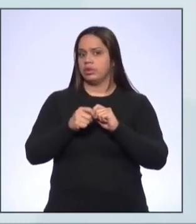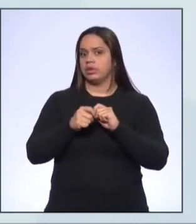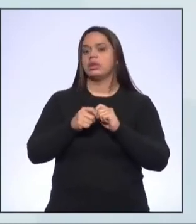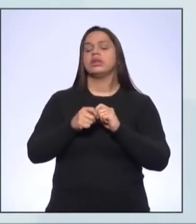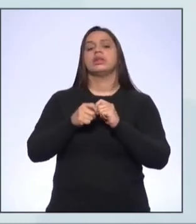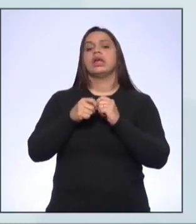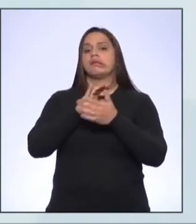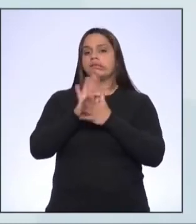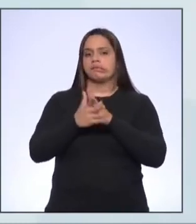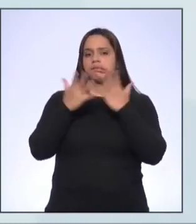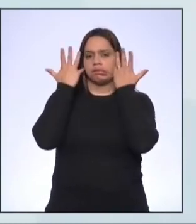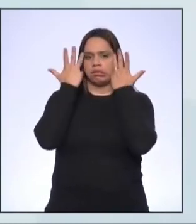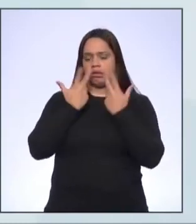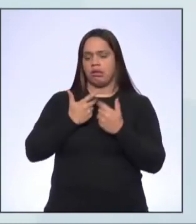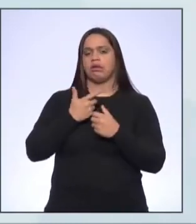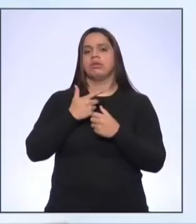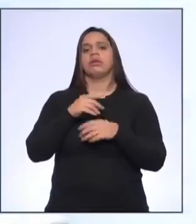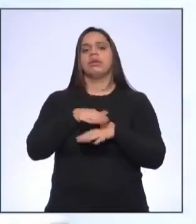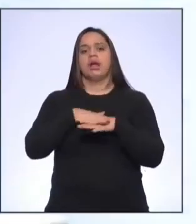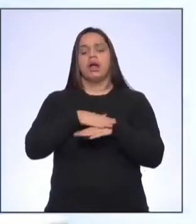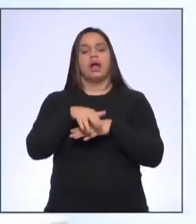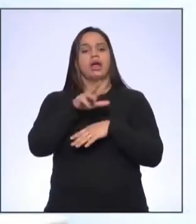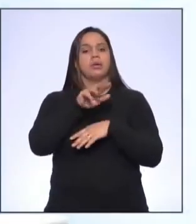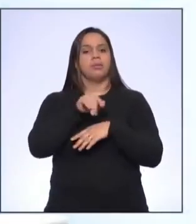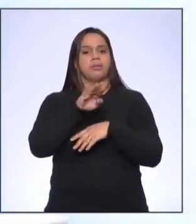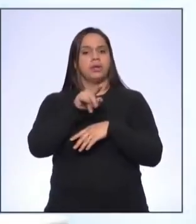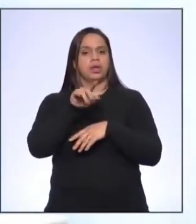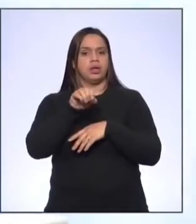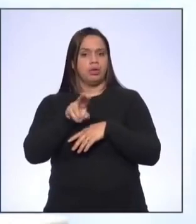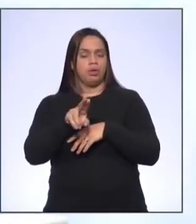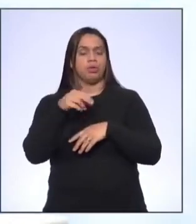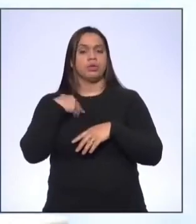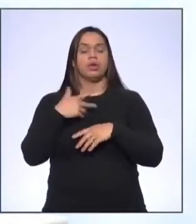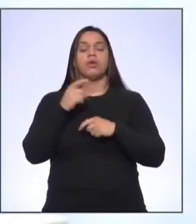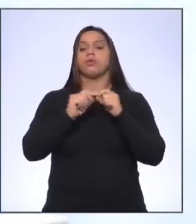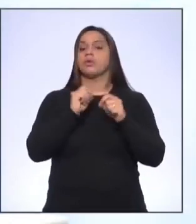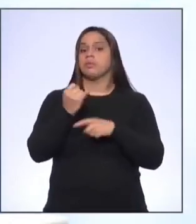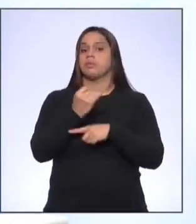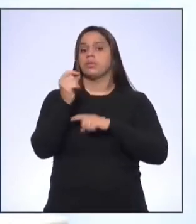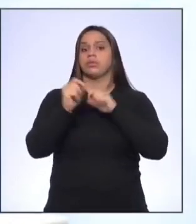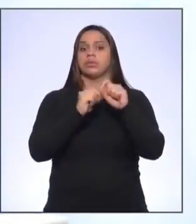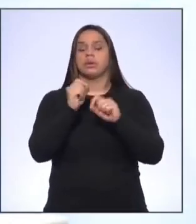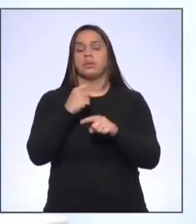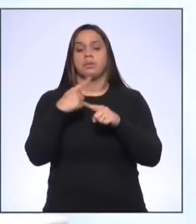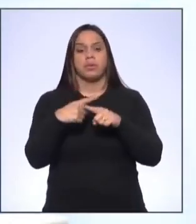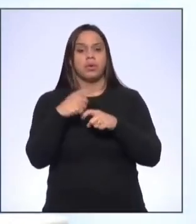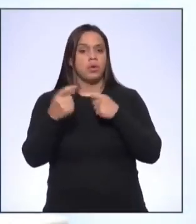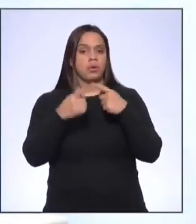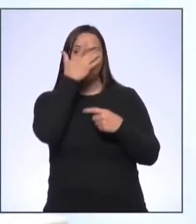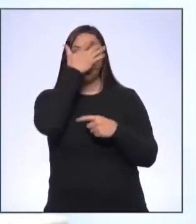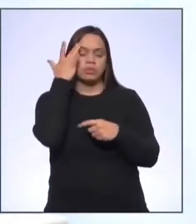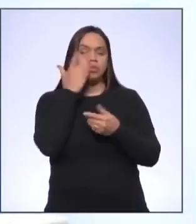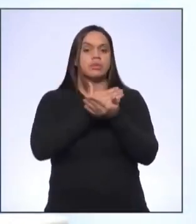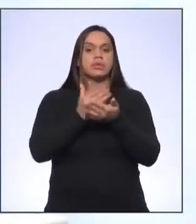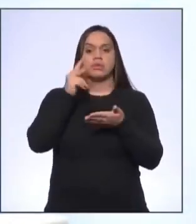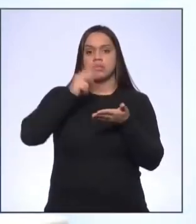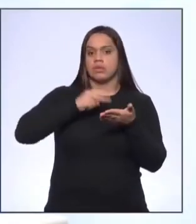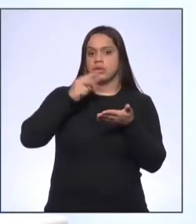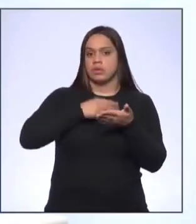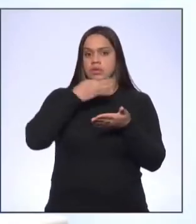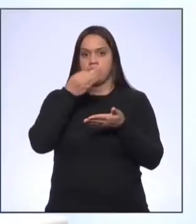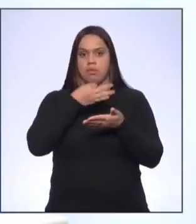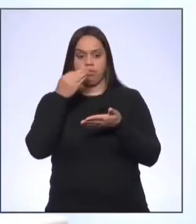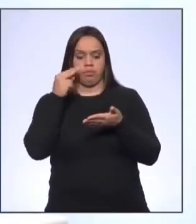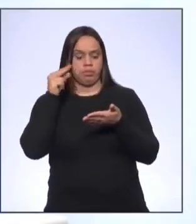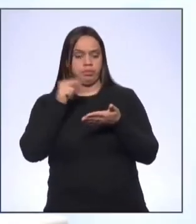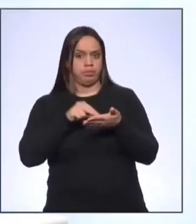ele está apresentando o assunto do qual tratará. Isso é importante porque algumas pessoas, ao começar a ler o artigo de opinião, podem